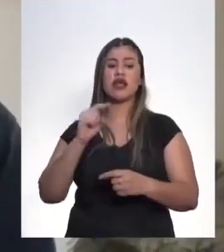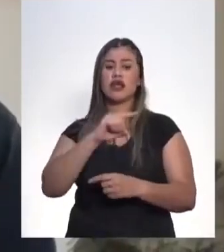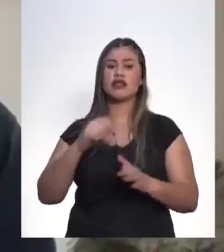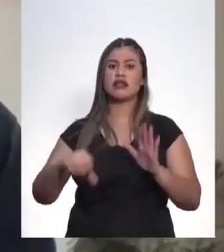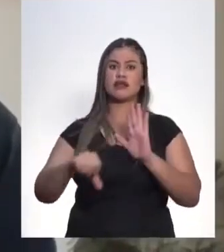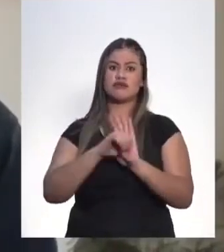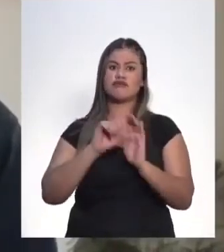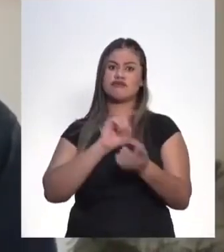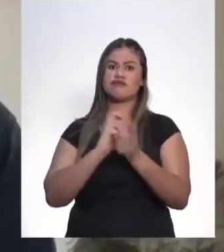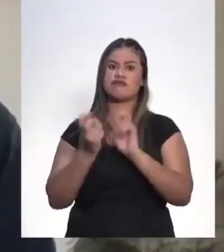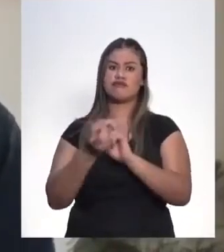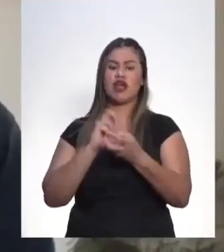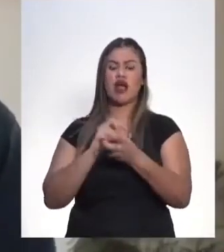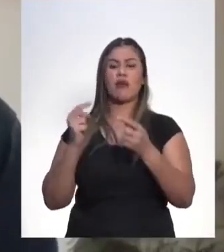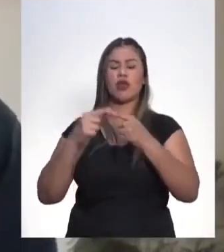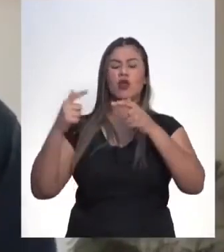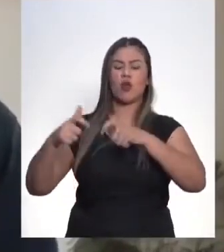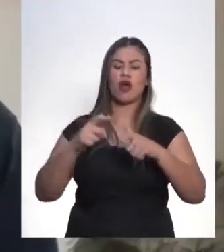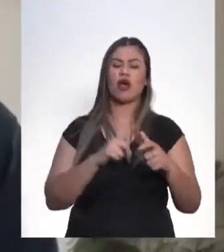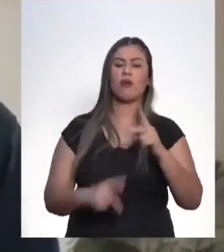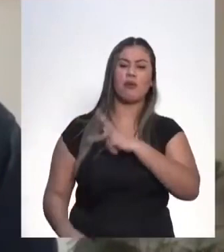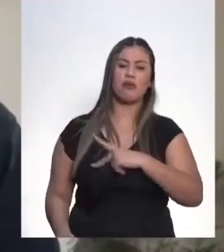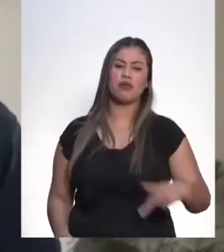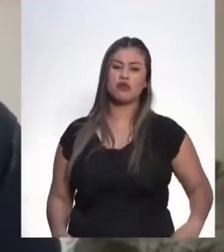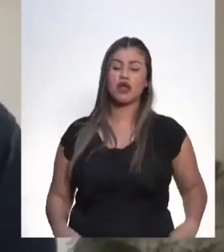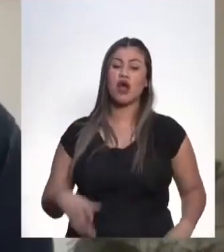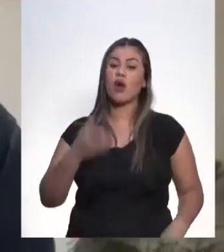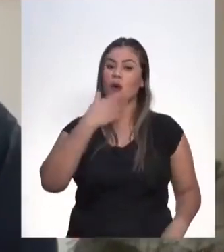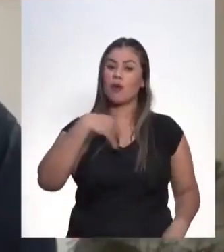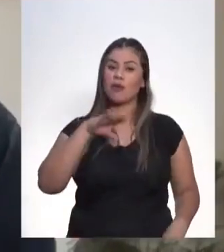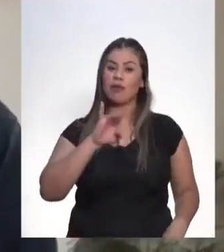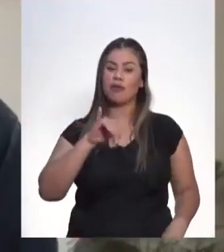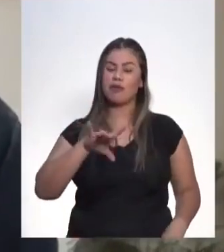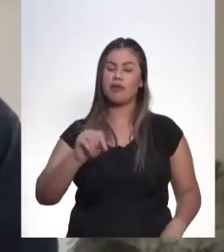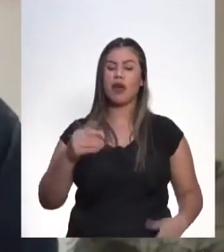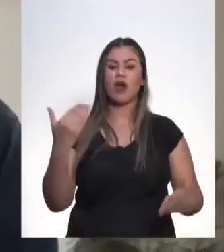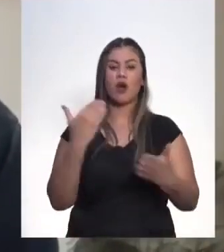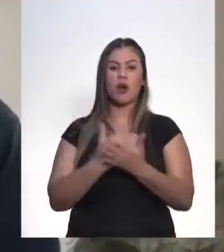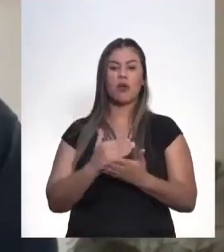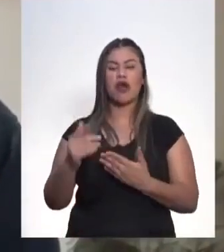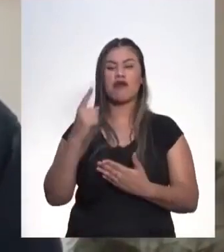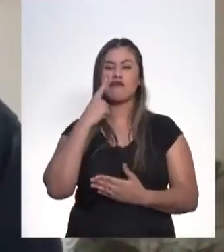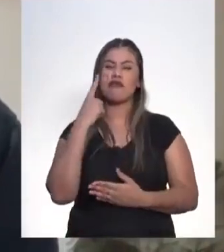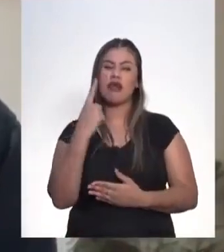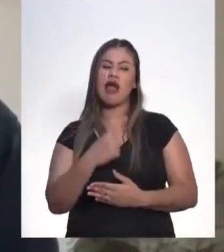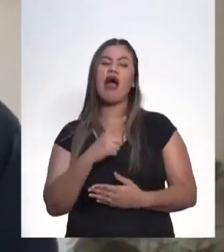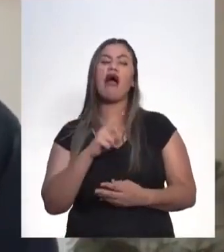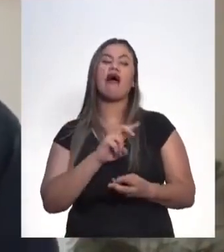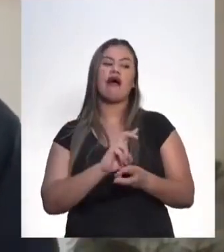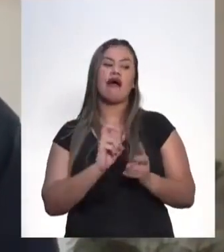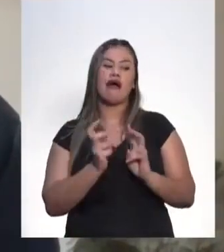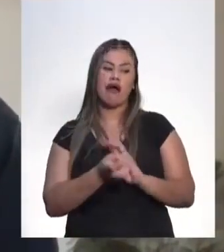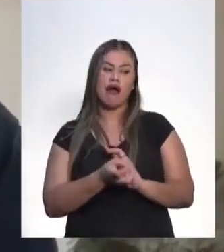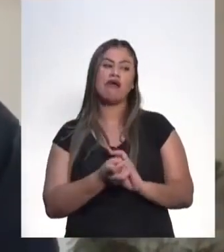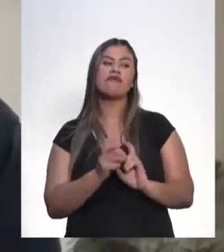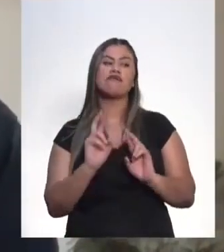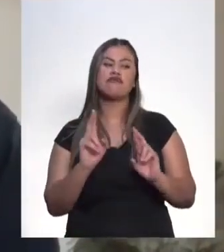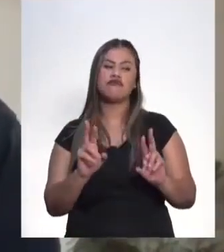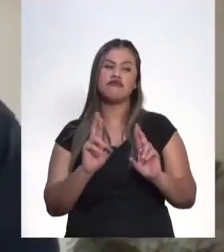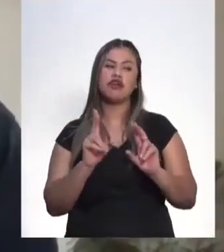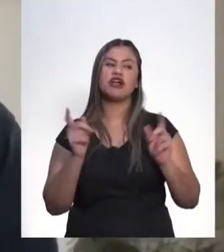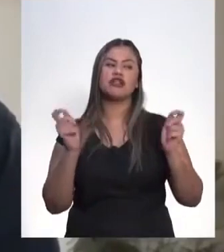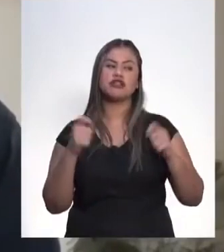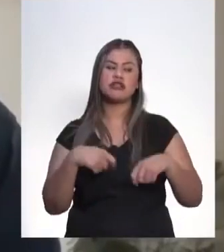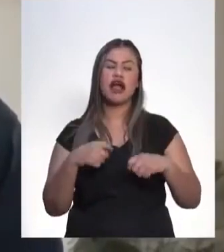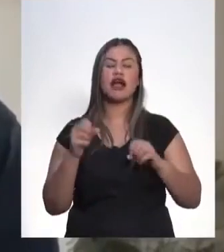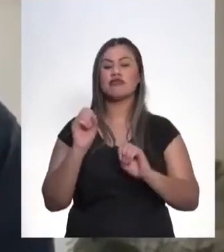em espaços públicos. Então o Bimba ele já começa a trabalhar a capoeira de forma